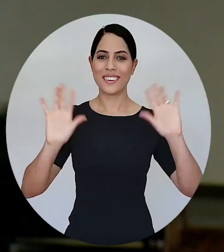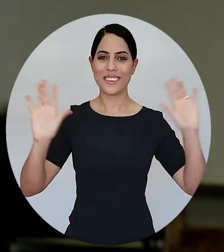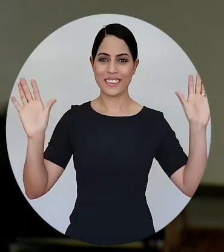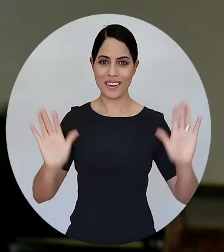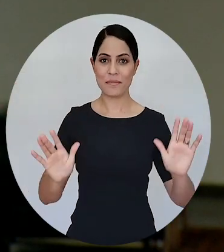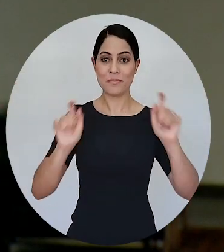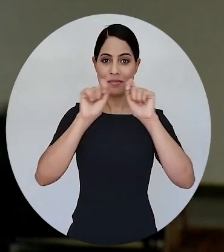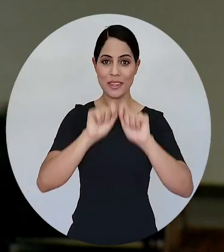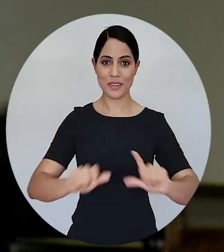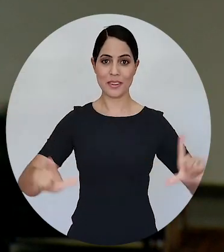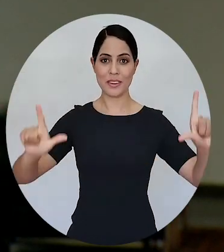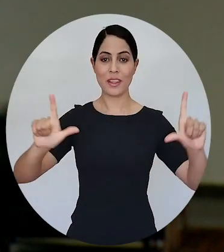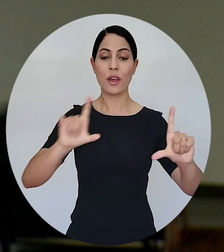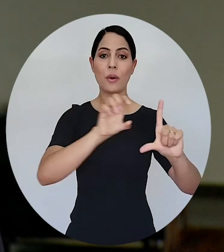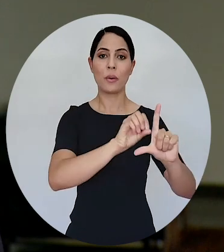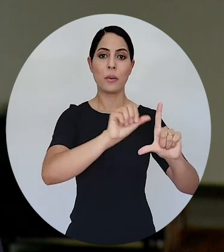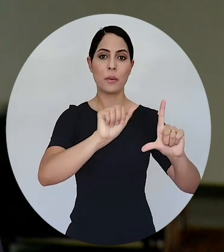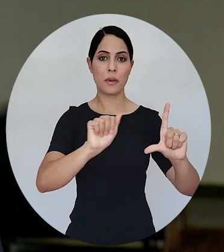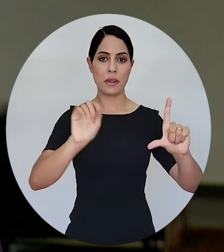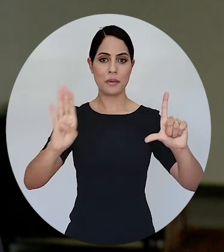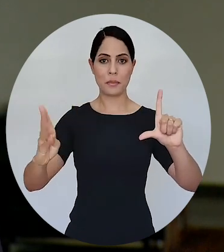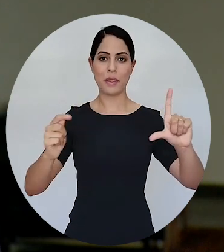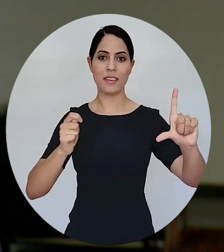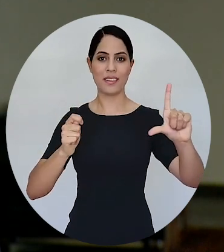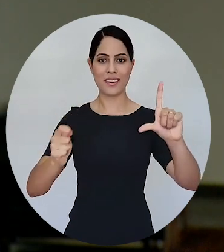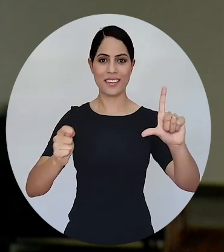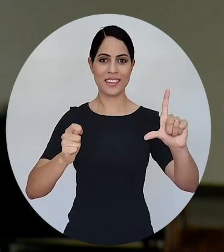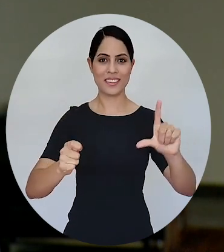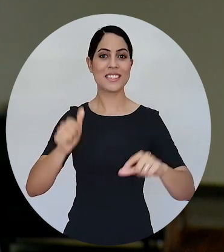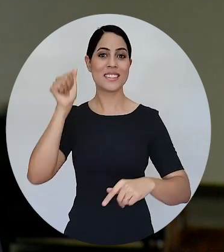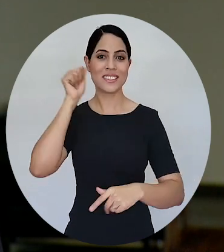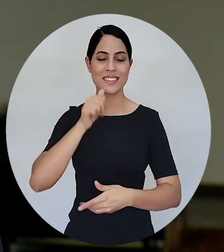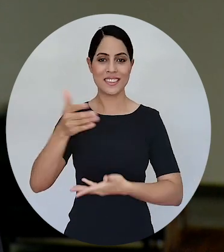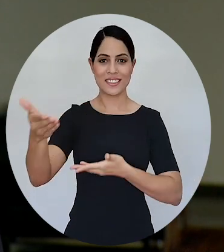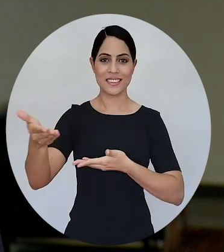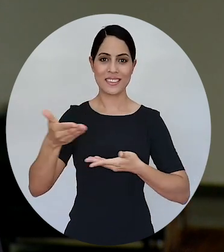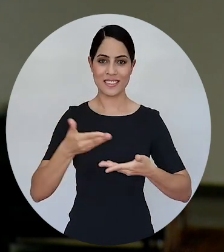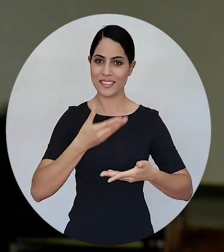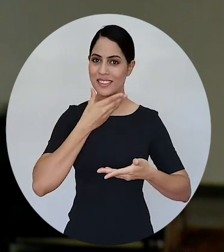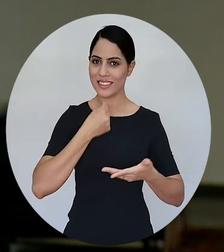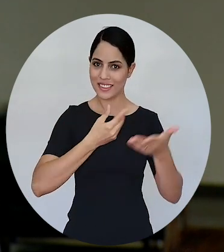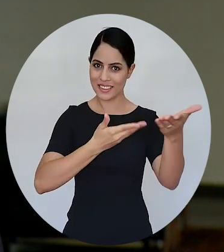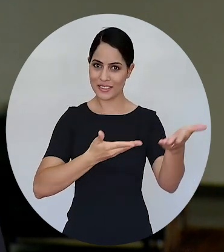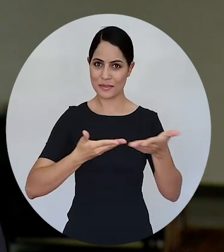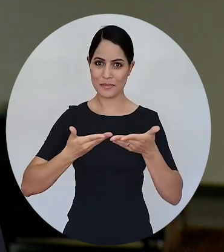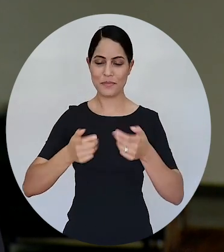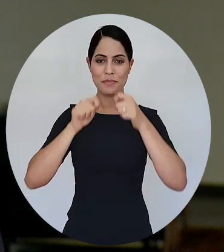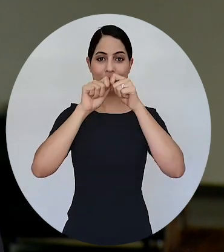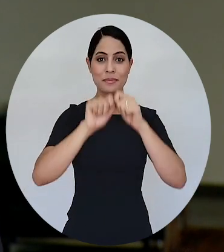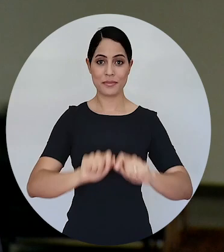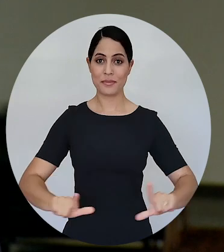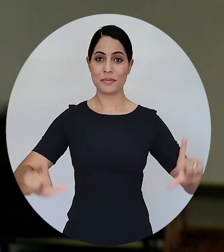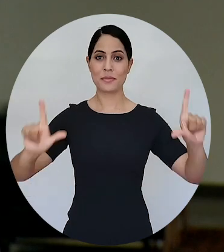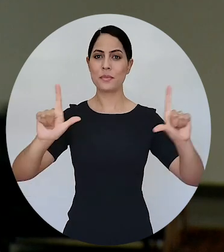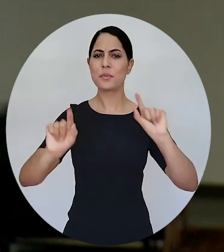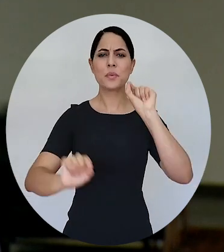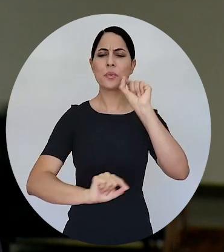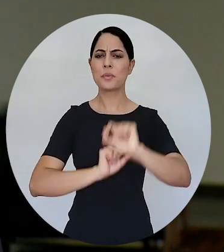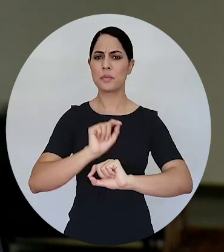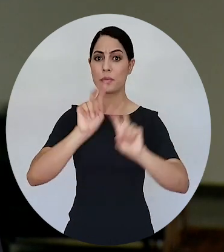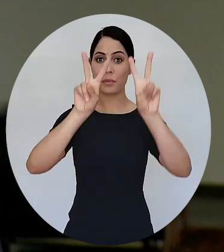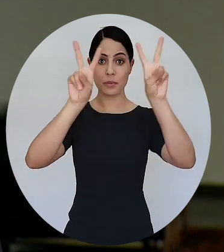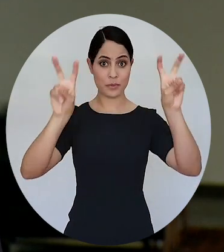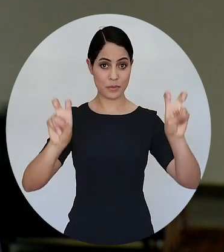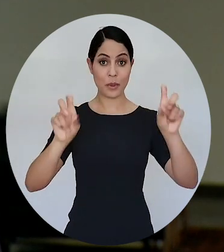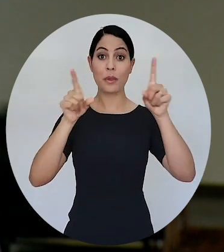Olá, começa agora mais um OAB Entrevista. Seja bem-vinda, seja bem-vindo. No programa de hoje, nós vamos